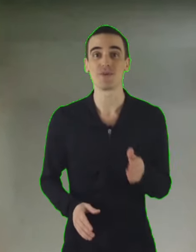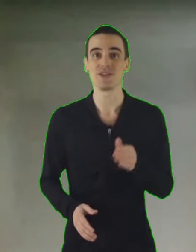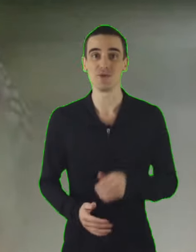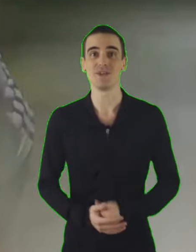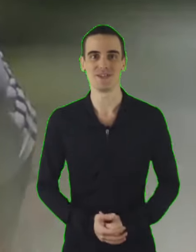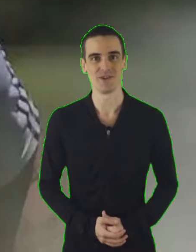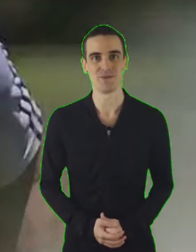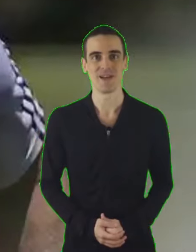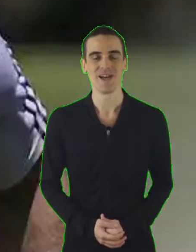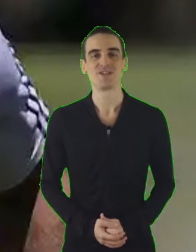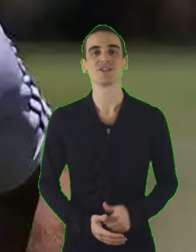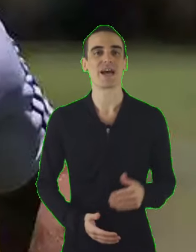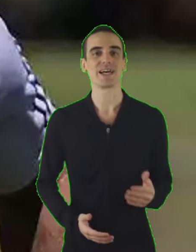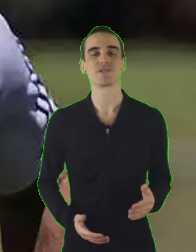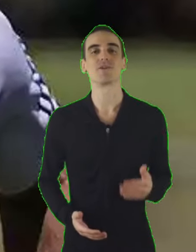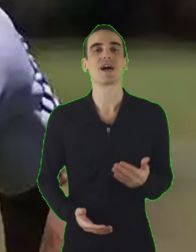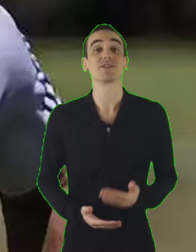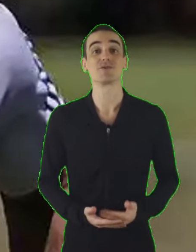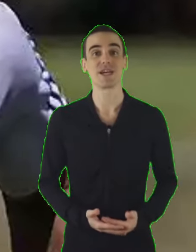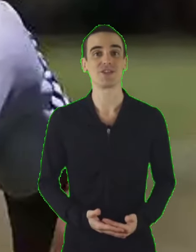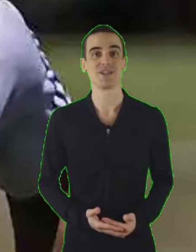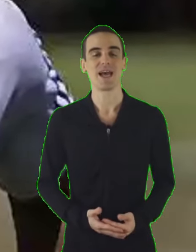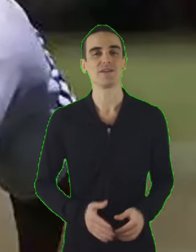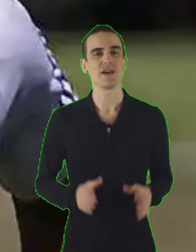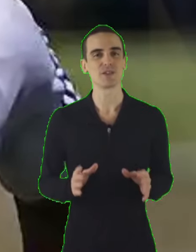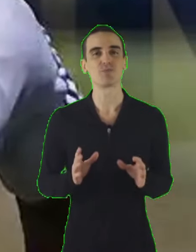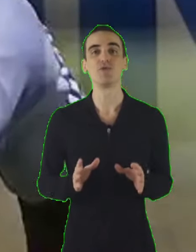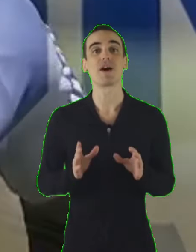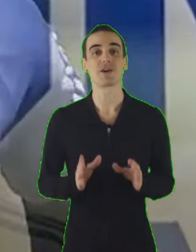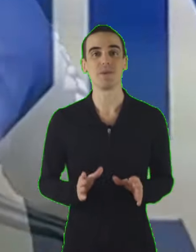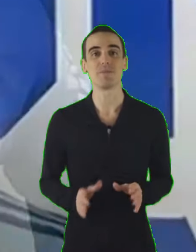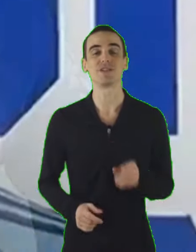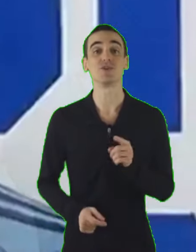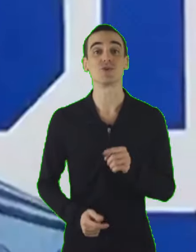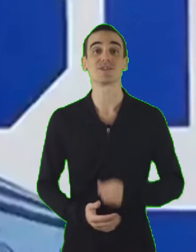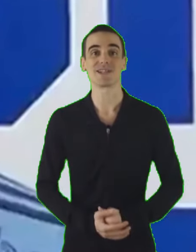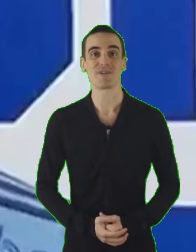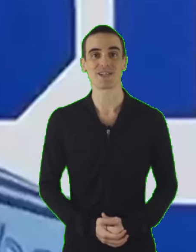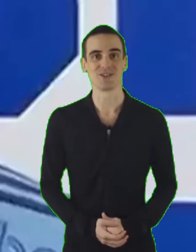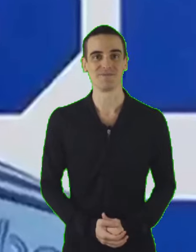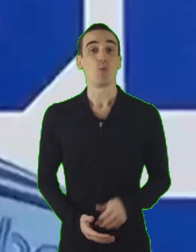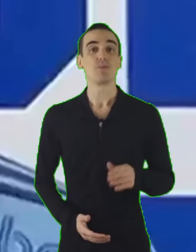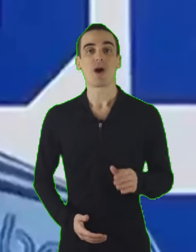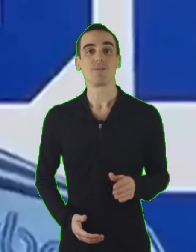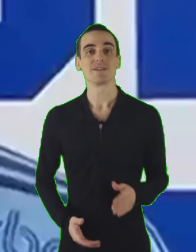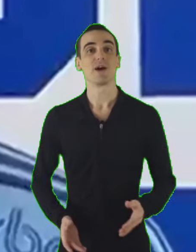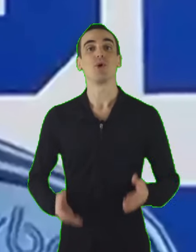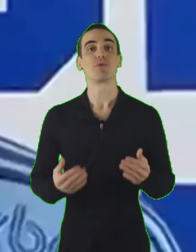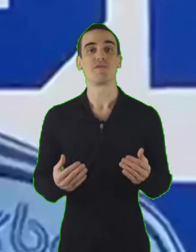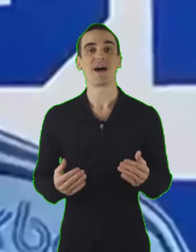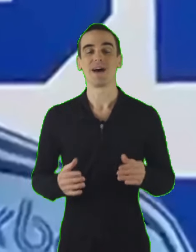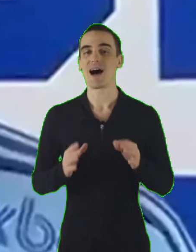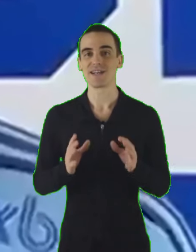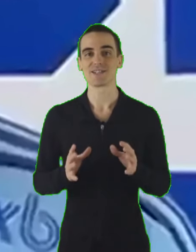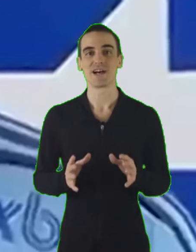grave lesão no joelho direito e está perto de reforçar o grupo sob o comando de Nicolás larcamon há pouco mais de um mês voltou a fazer exercícios